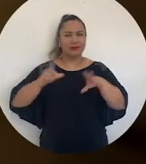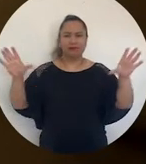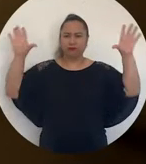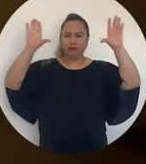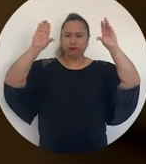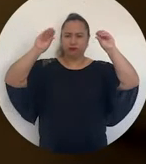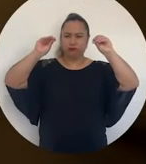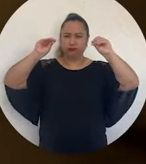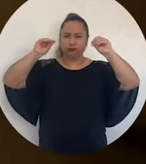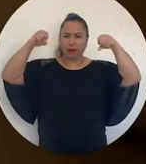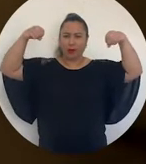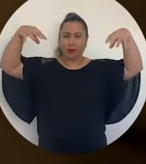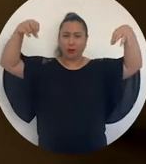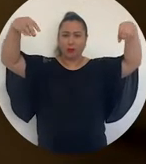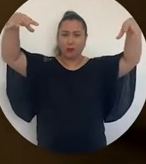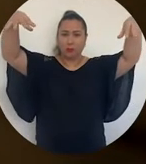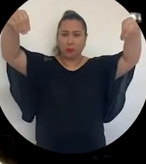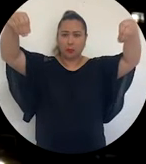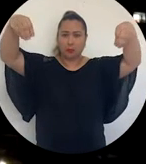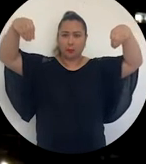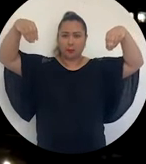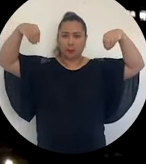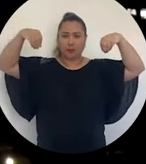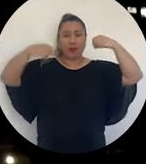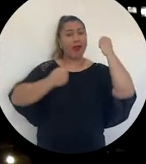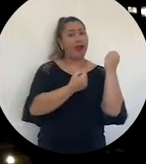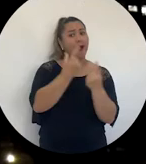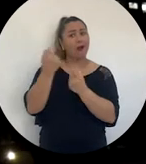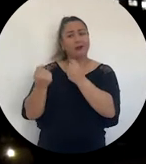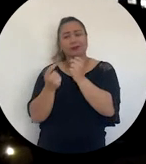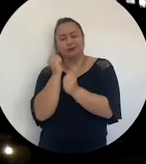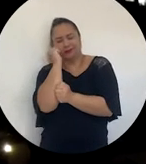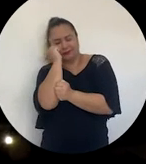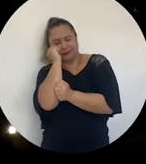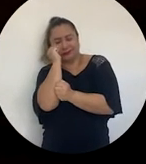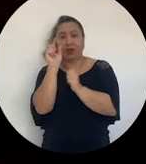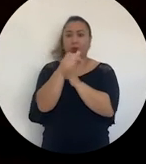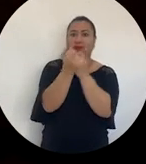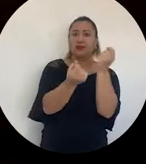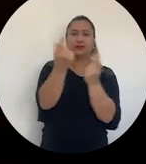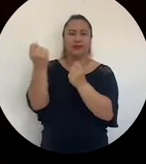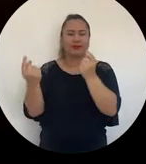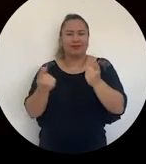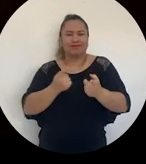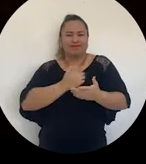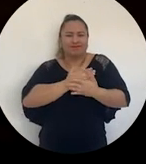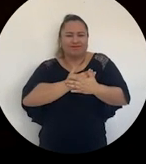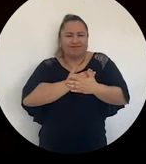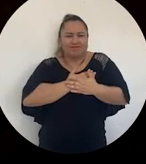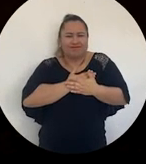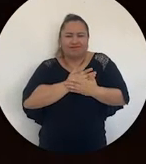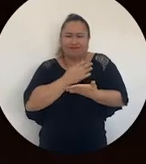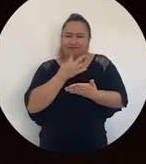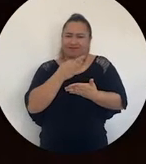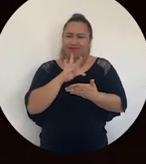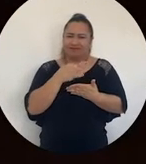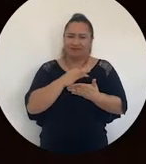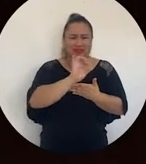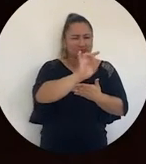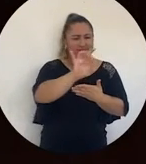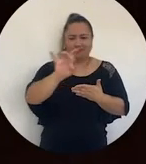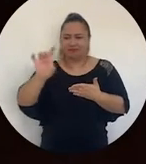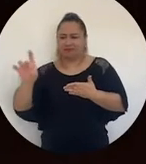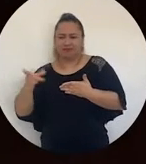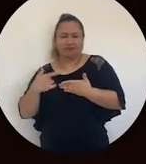Há momentos em que as luzes se apagam. Enquanto uns dormem, outros sentem o peito apertar. Cada qual em